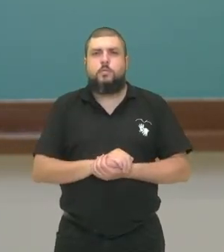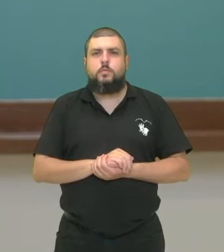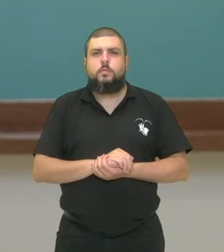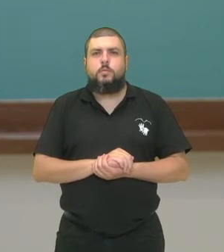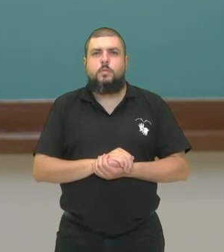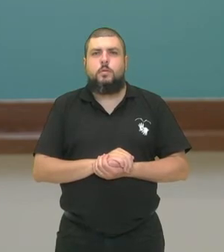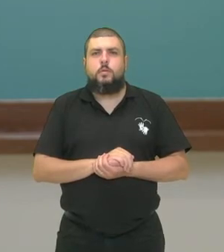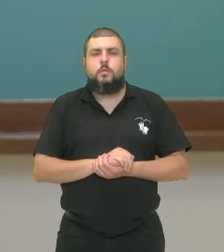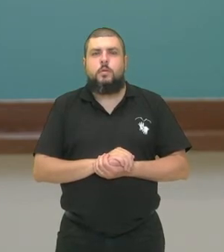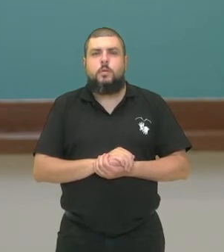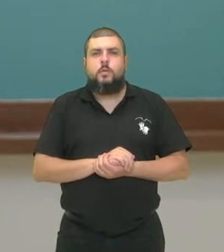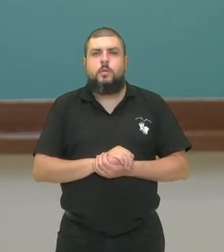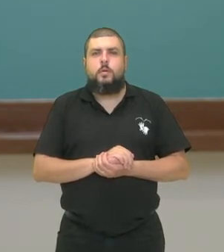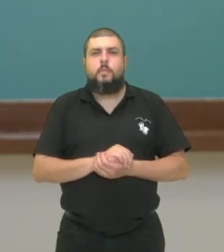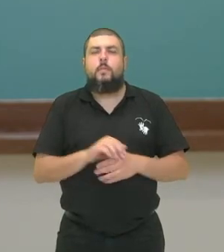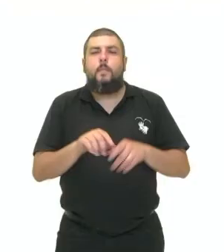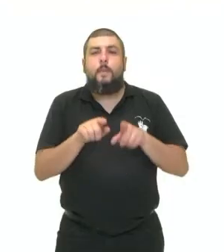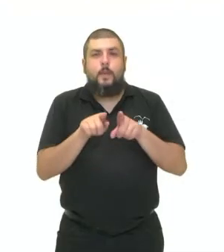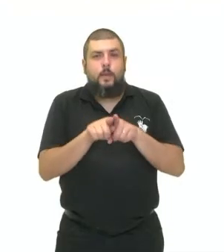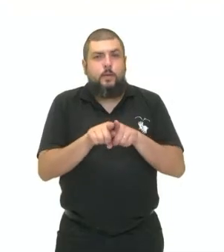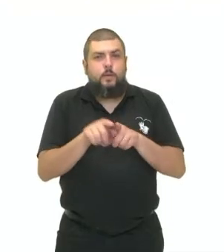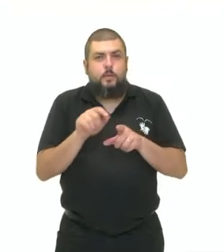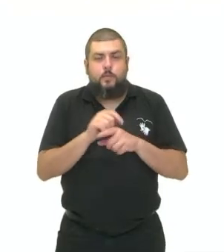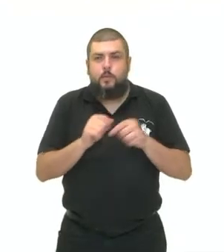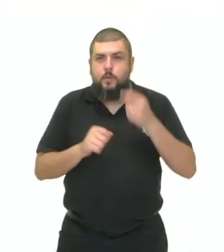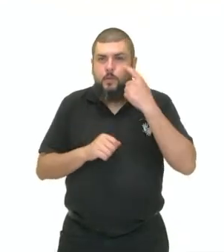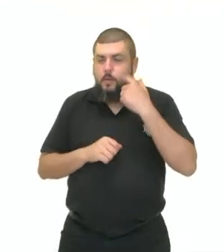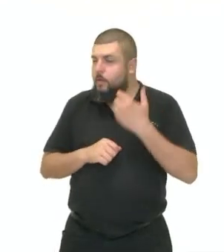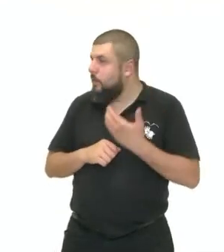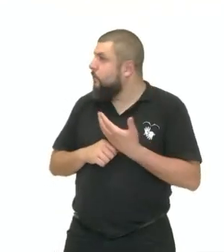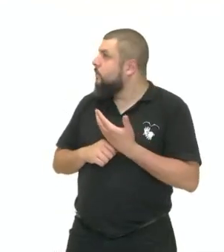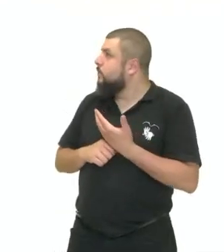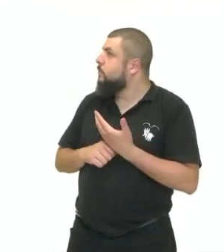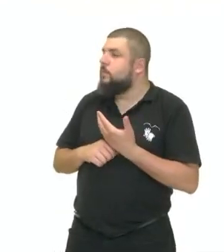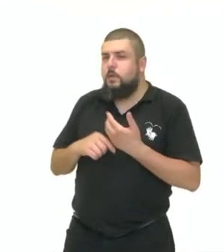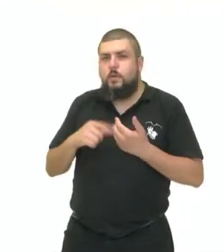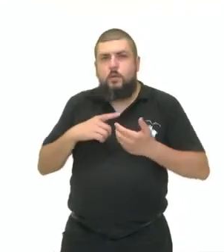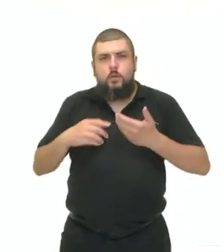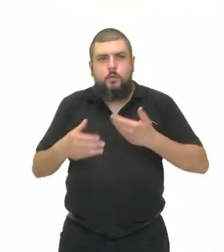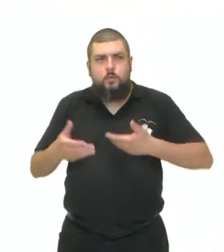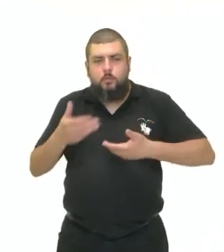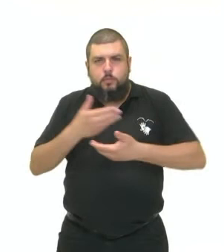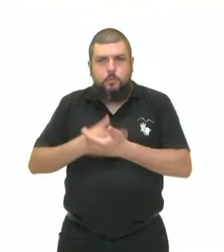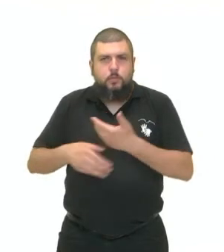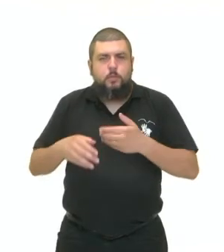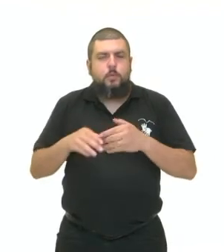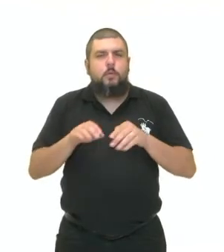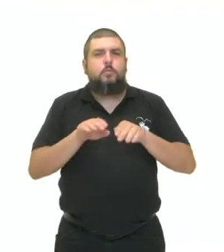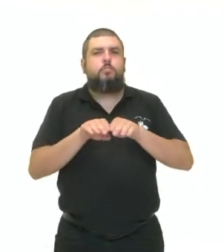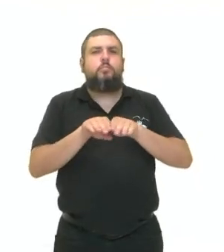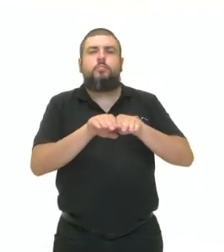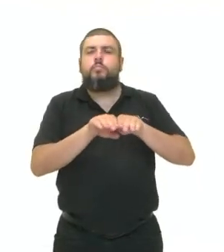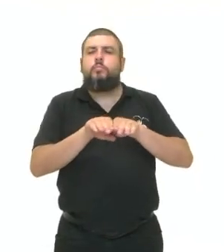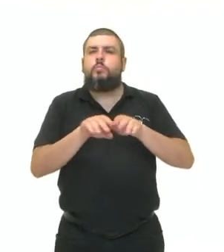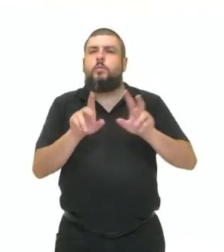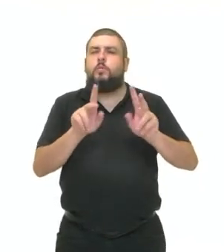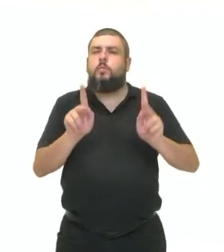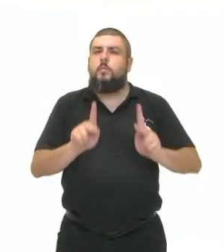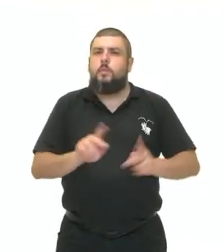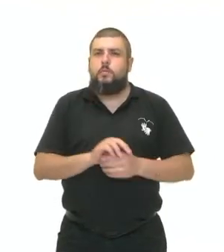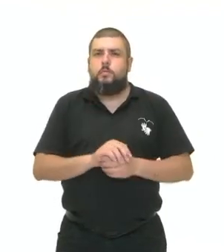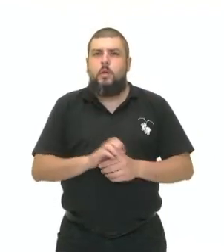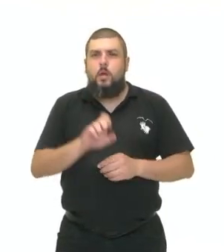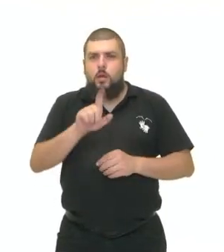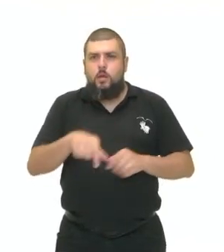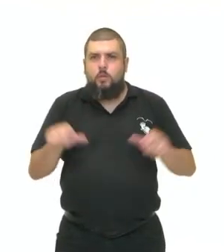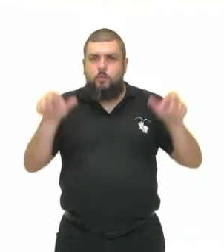do comensalismo, nós temos uma relação ecológica interespecífica harmônica, ocorre entre espécies